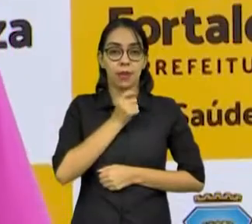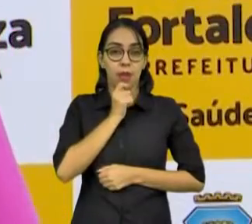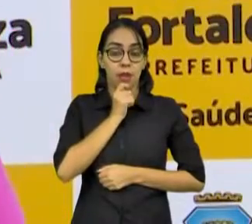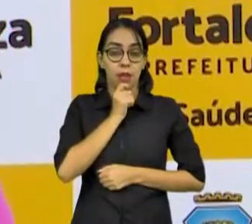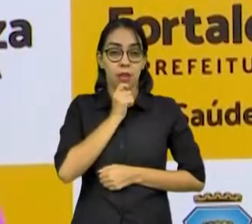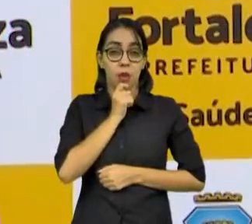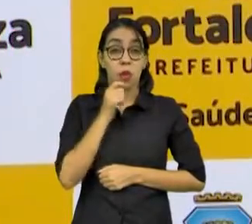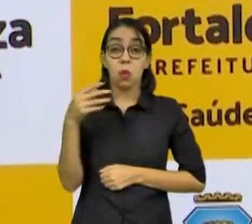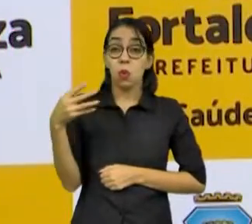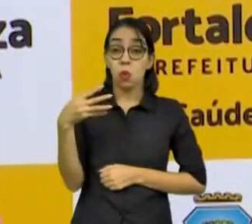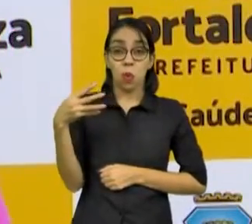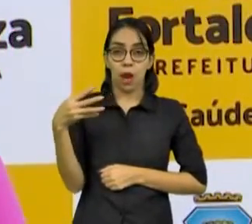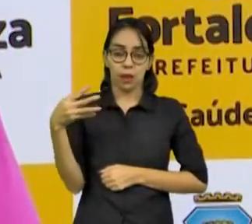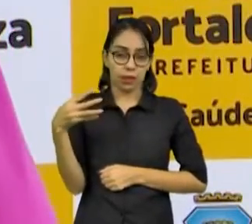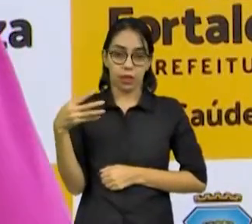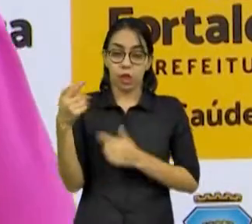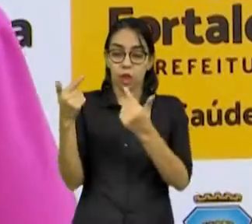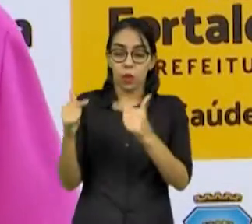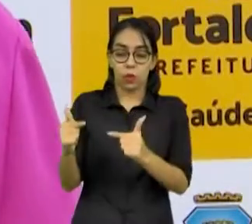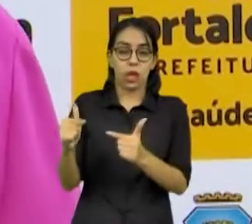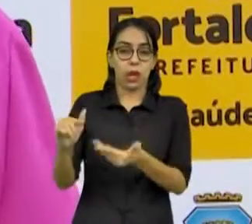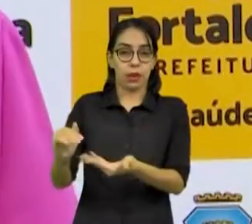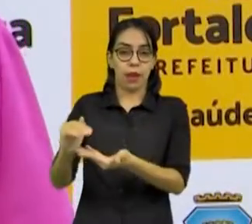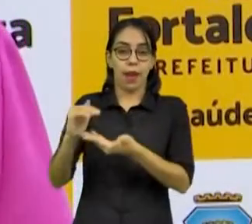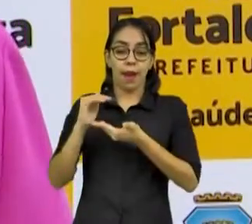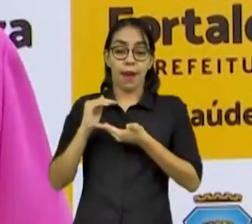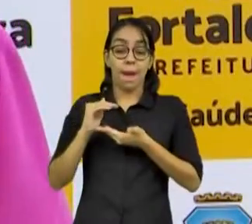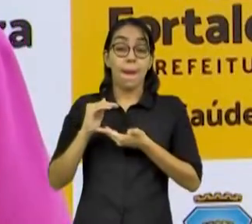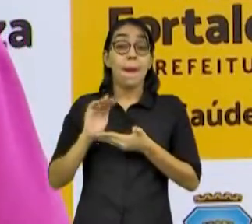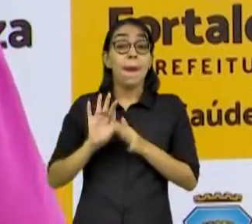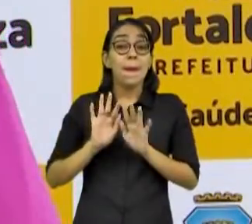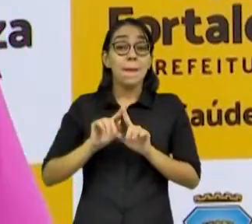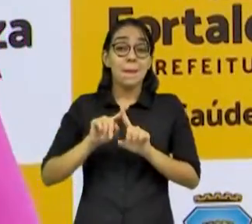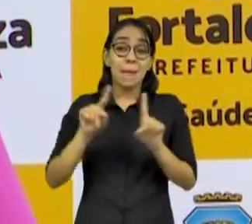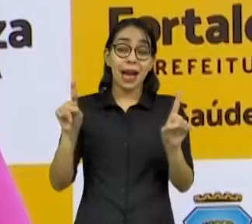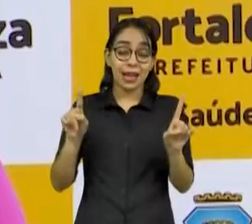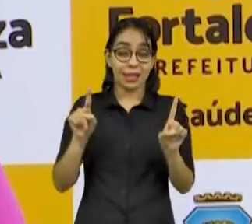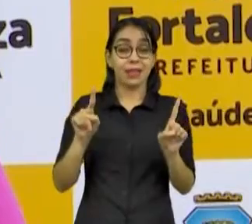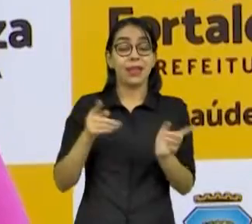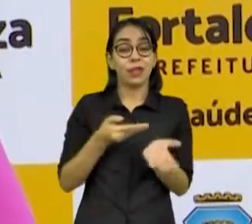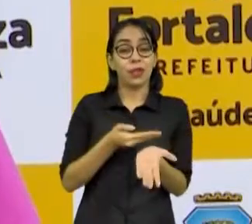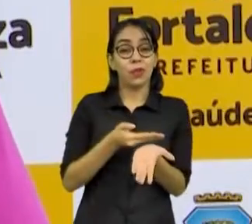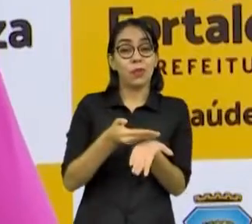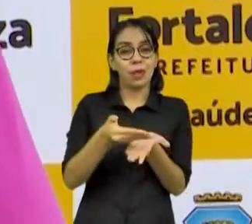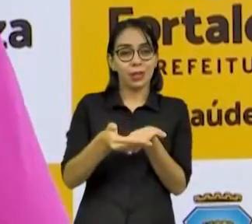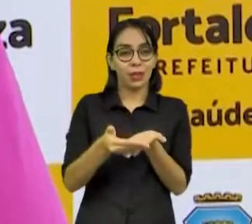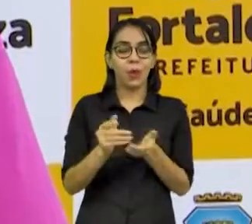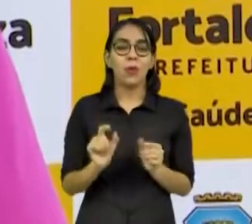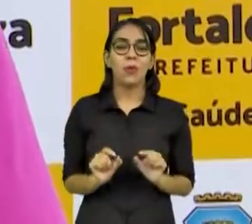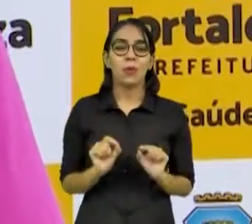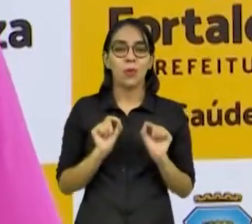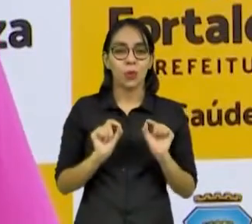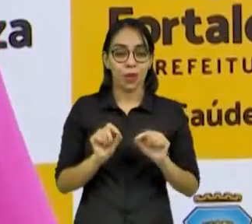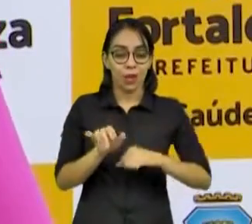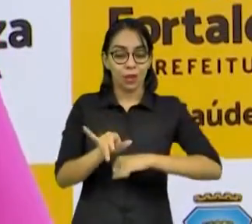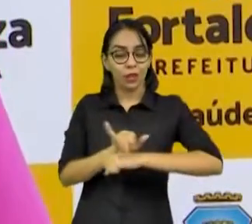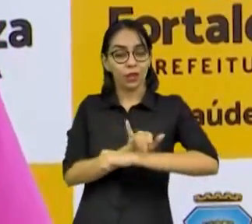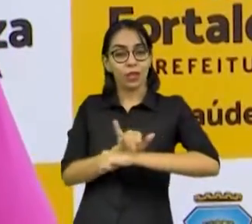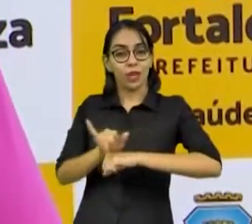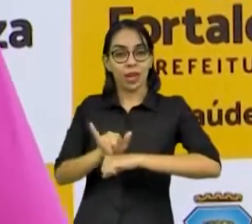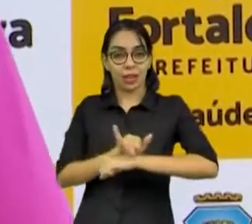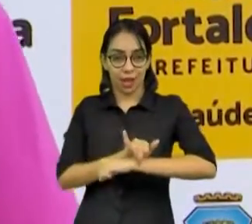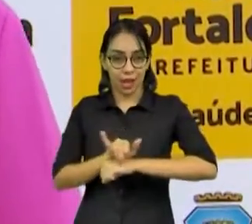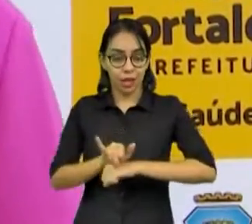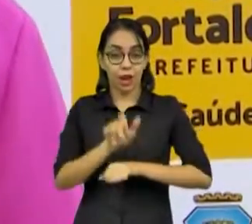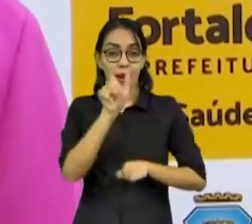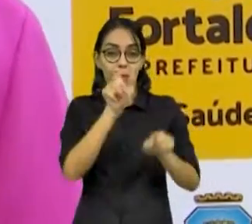quarta dose. Nós estamos seguindo, iniciamos com 80, 70, 60, com doses de faltosos, de